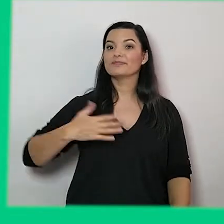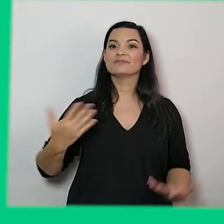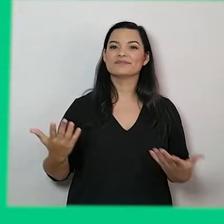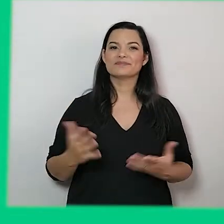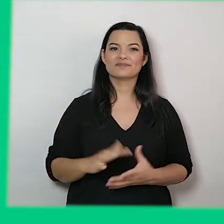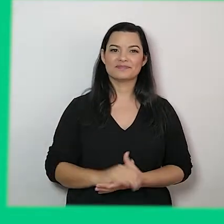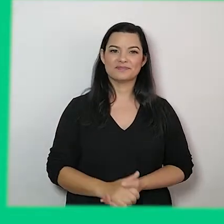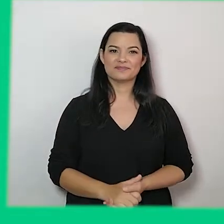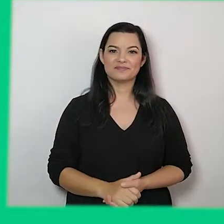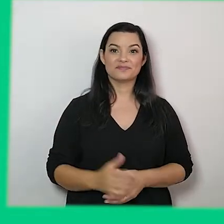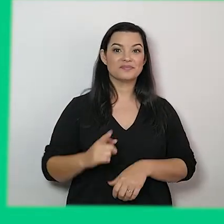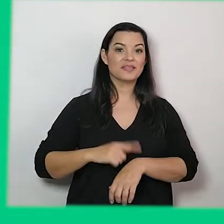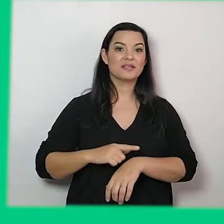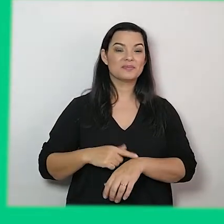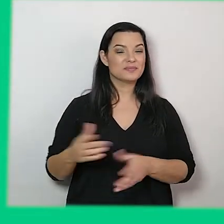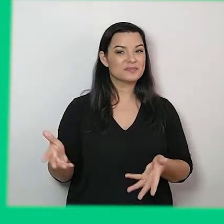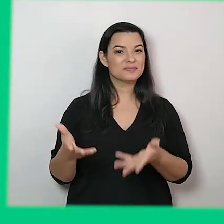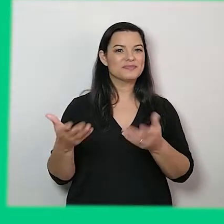vocês!